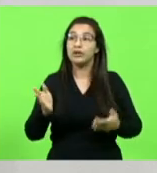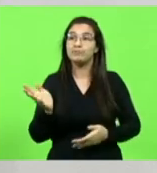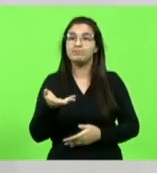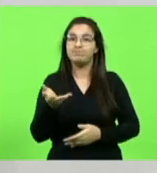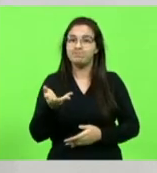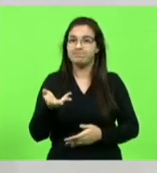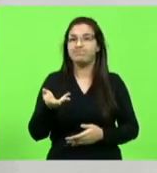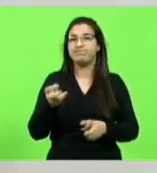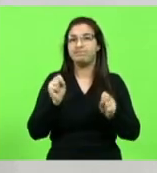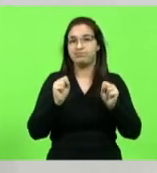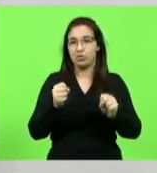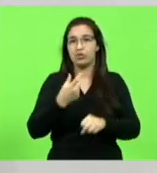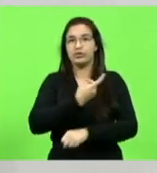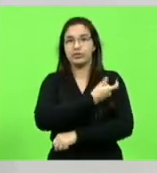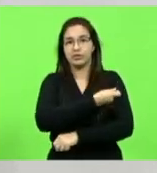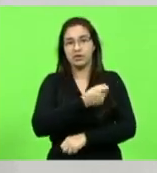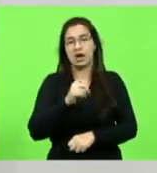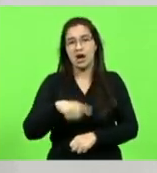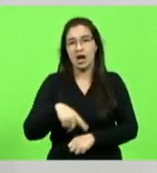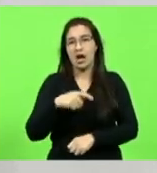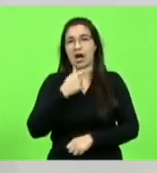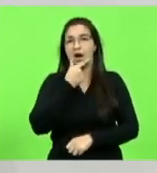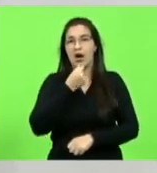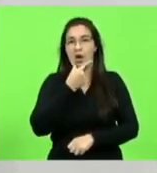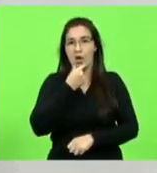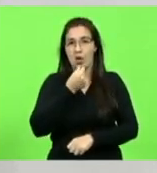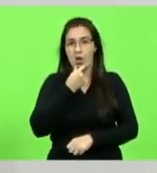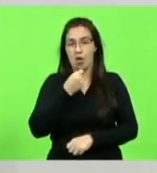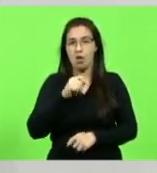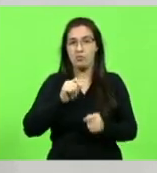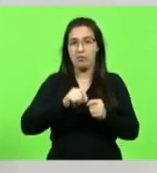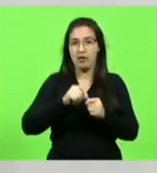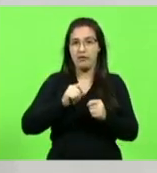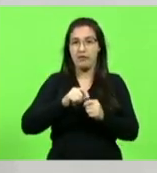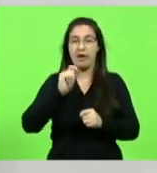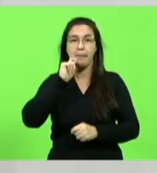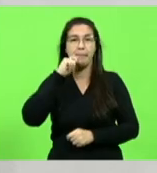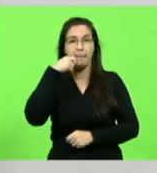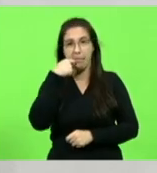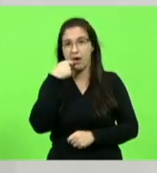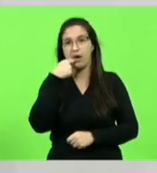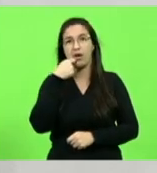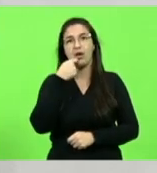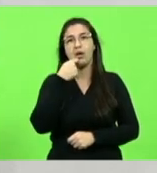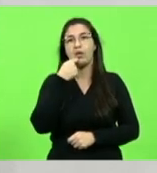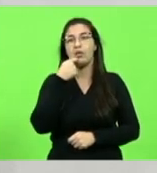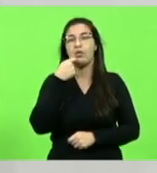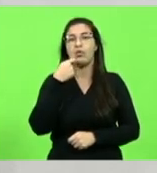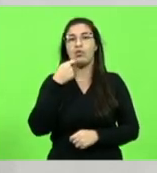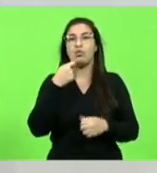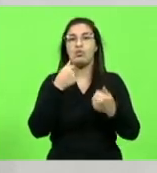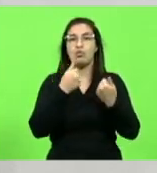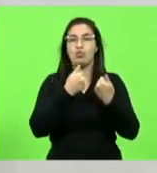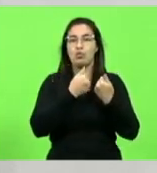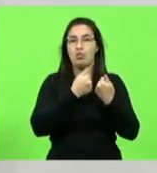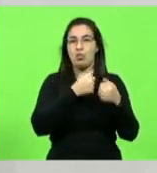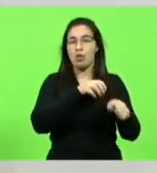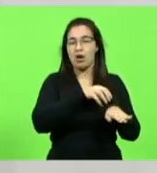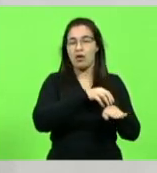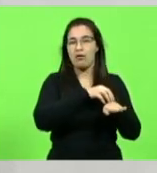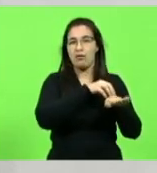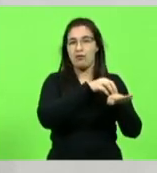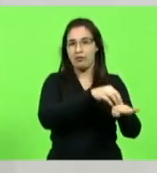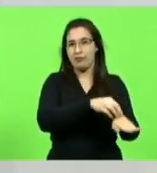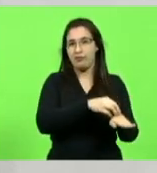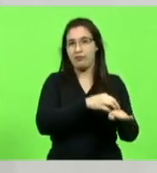para todos, seja o padeiro, seja o cobrador do ônibus, o dentista, o caixa do supermercado, é a mesma velocidade.